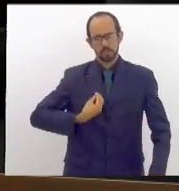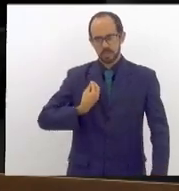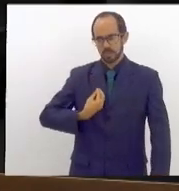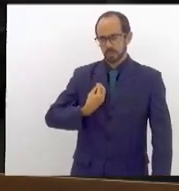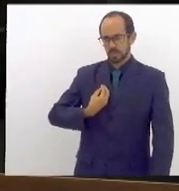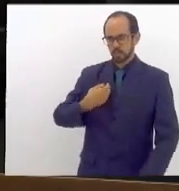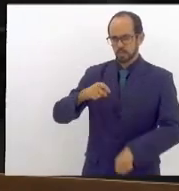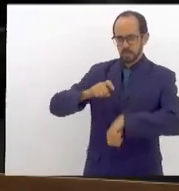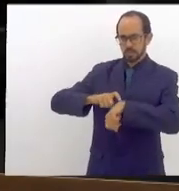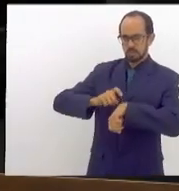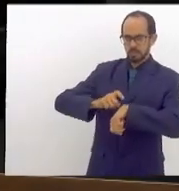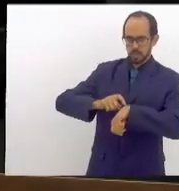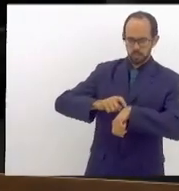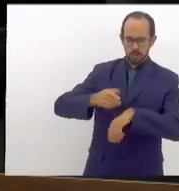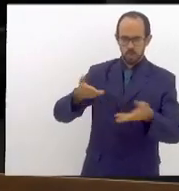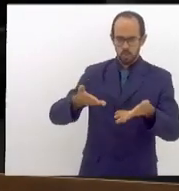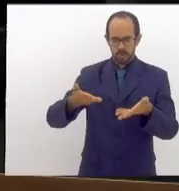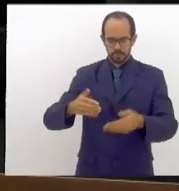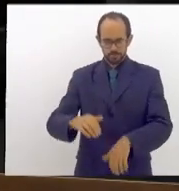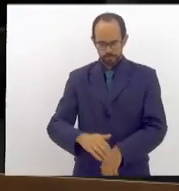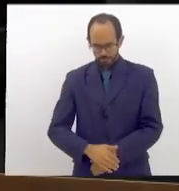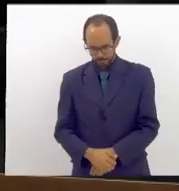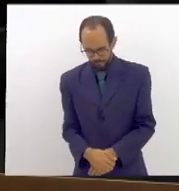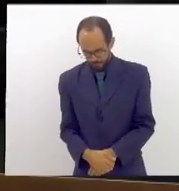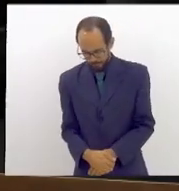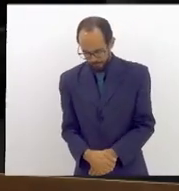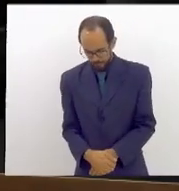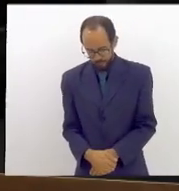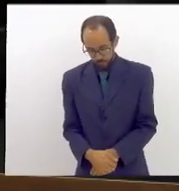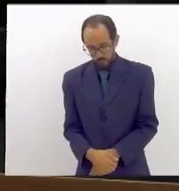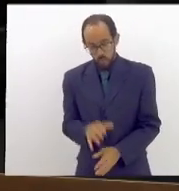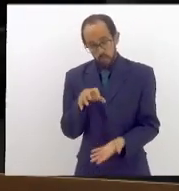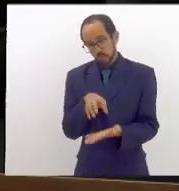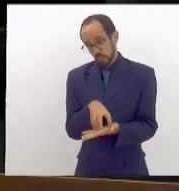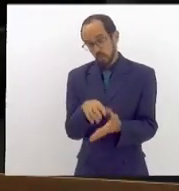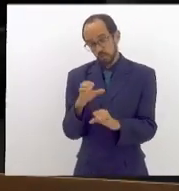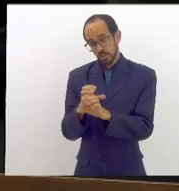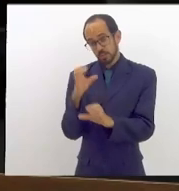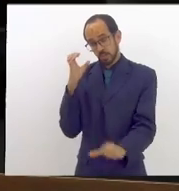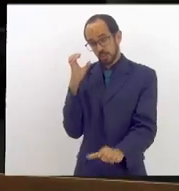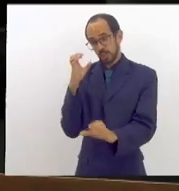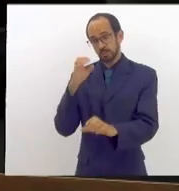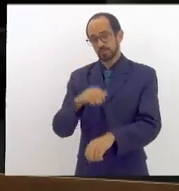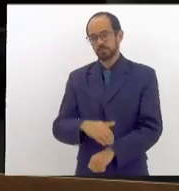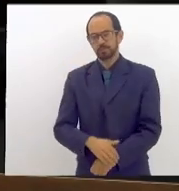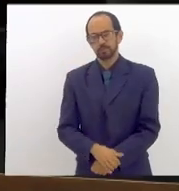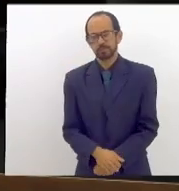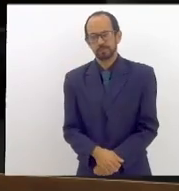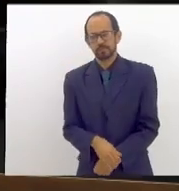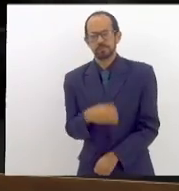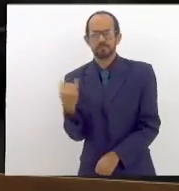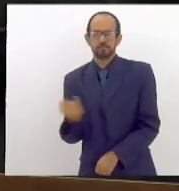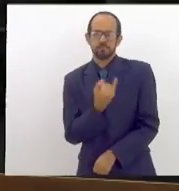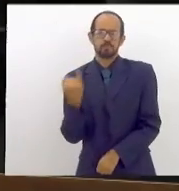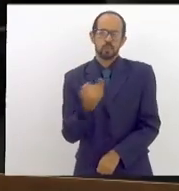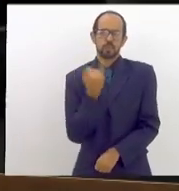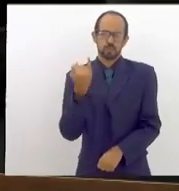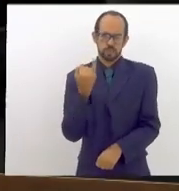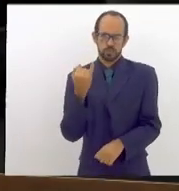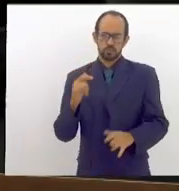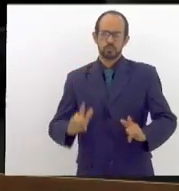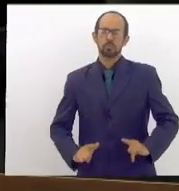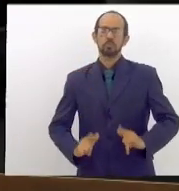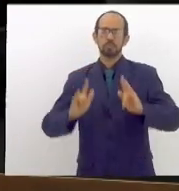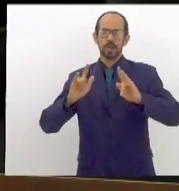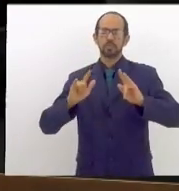nesse ato a área da engenharia importante para um prédio